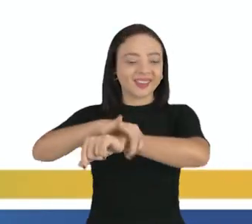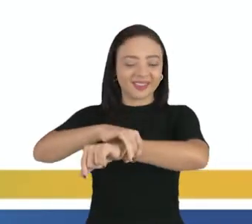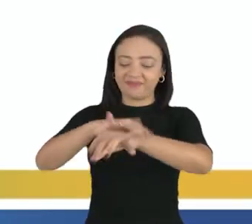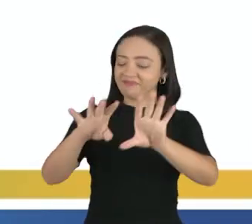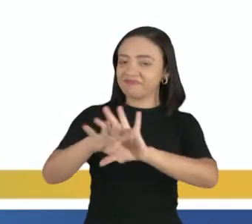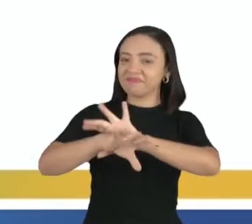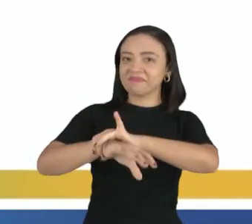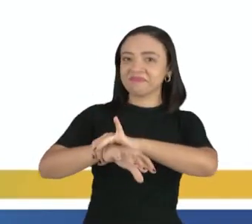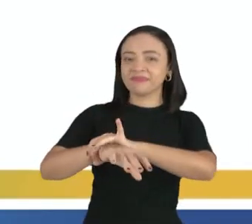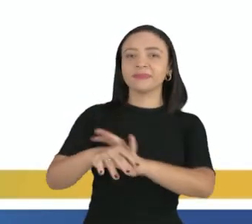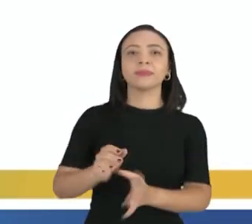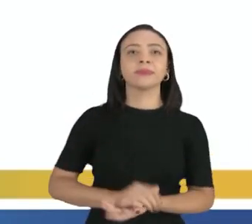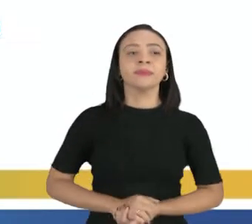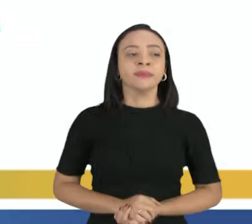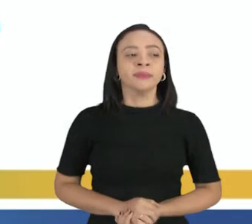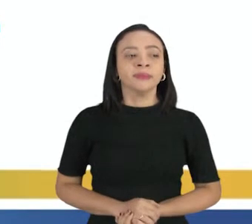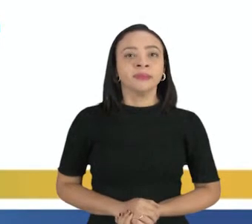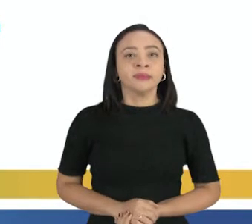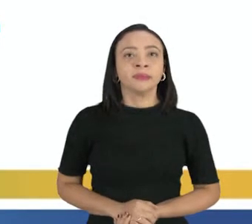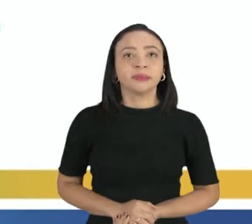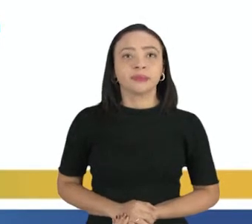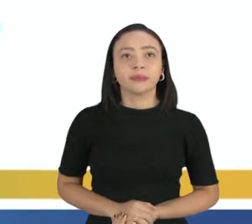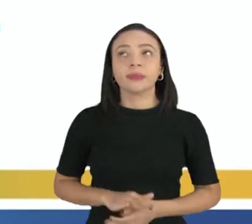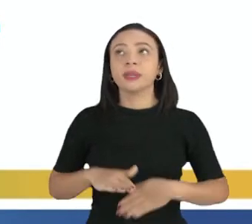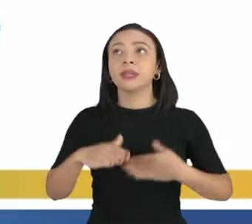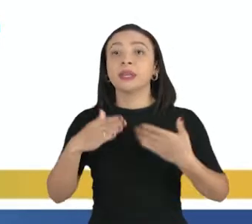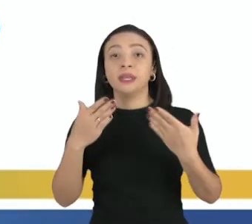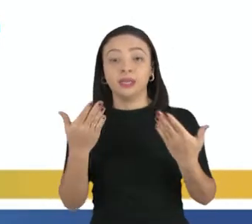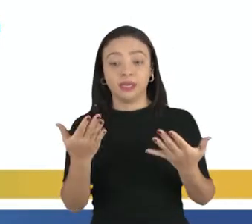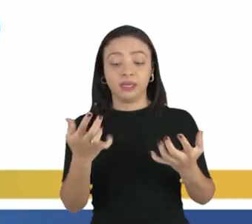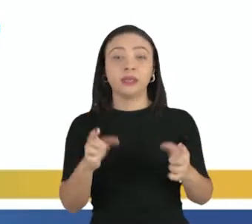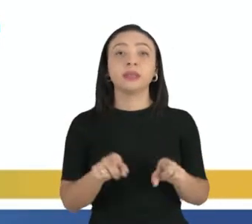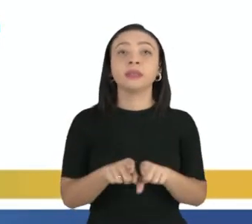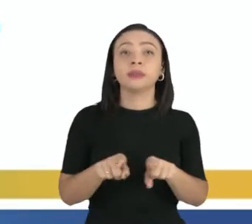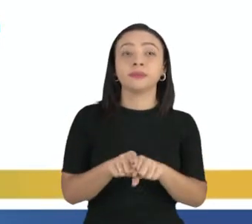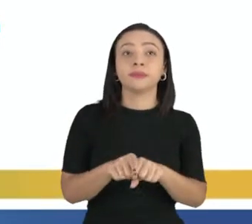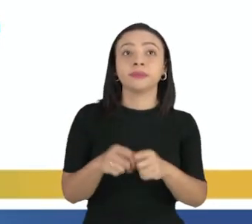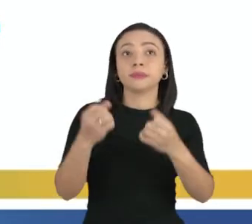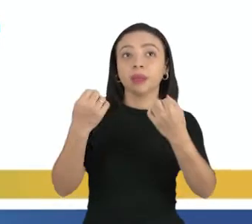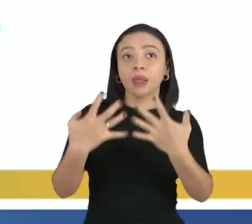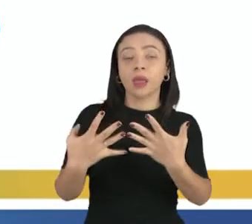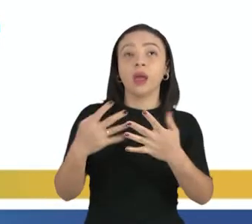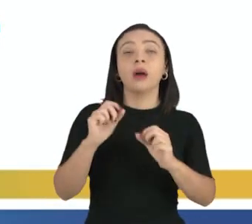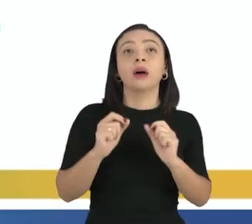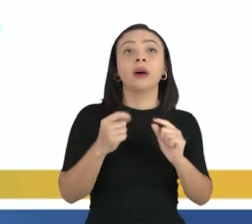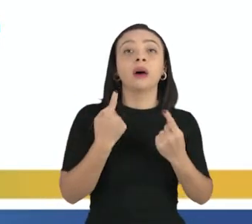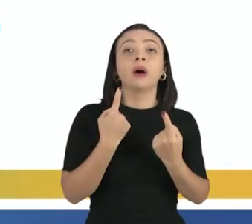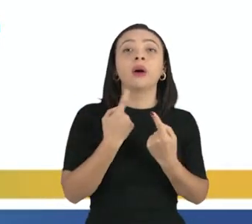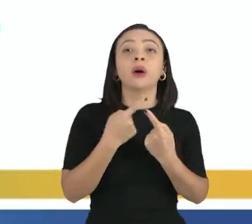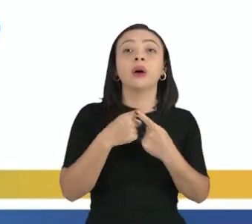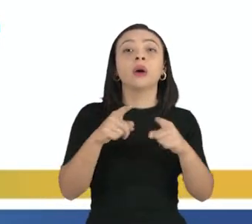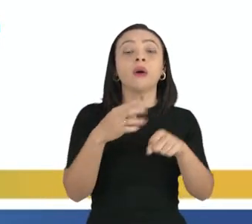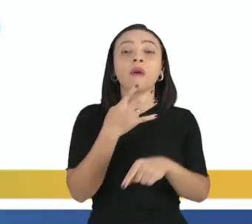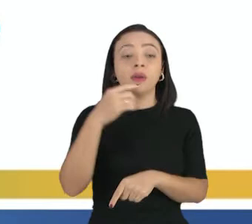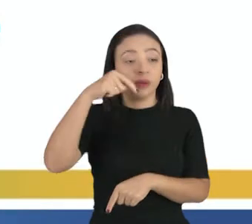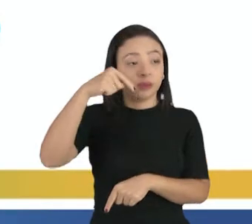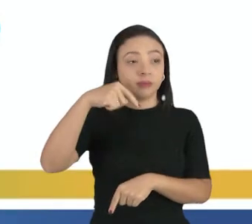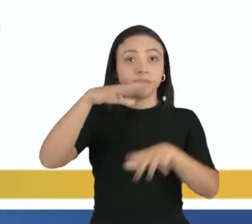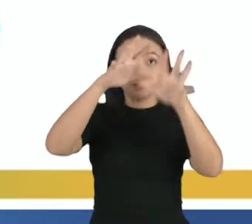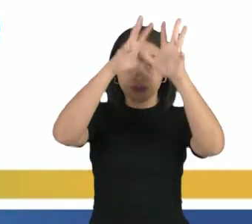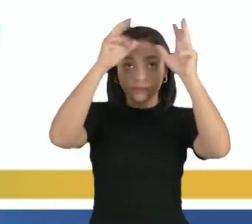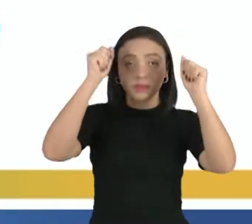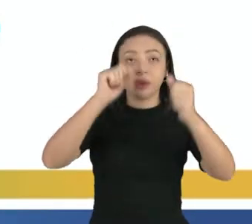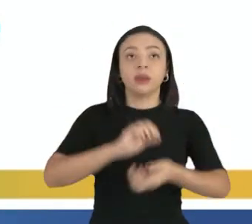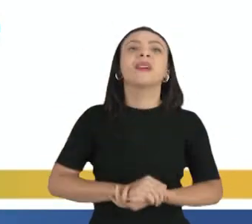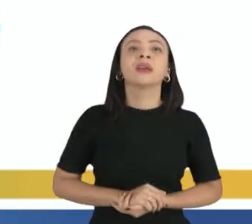Pulseiras, braceletes. E seguindo adiante, nós vamos falar sobre uma etnia muito conhecida aqui no Acre, que são